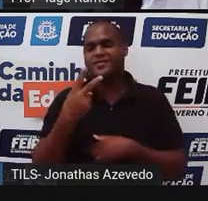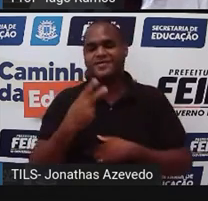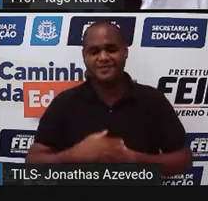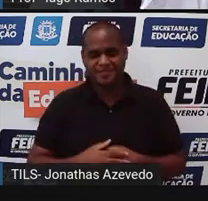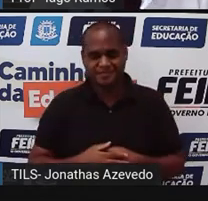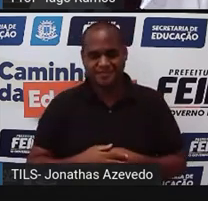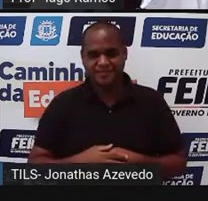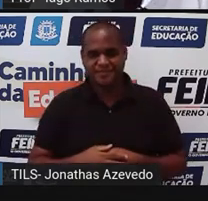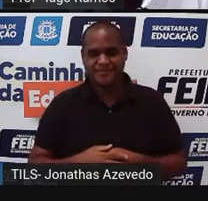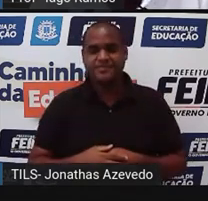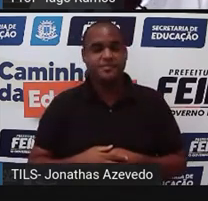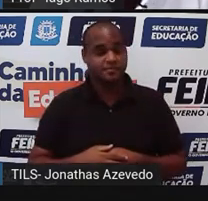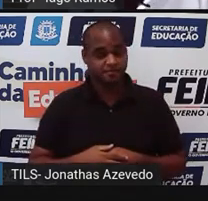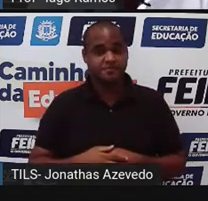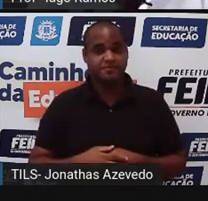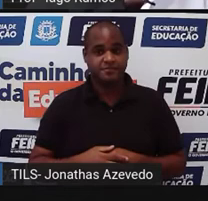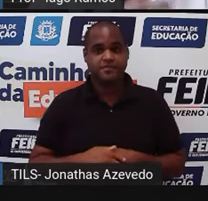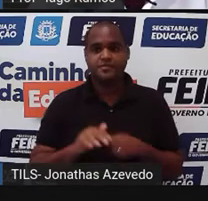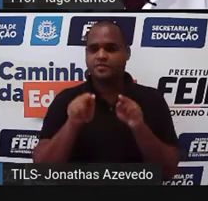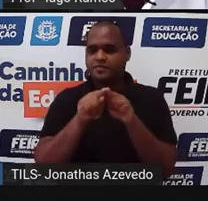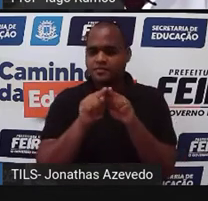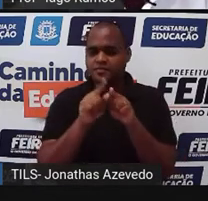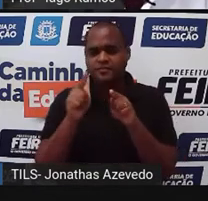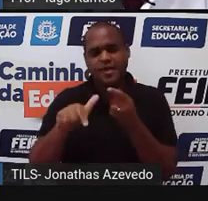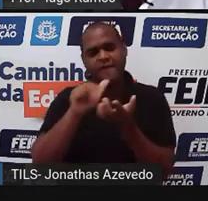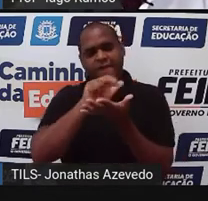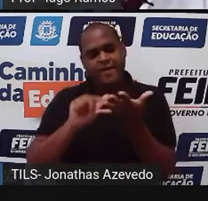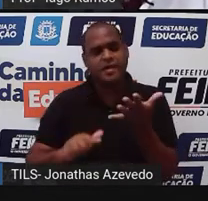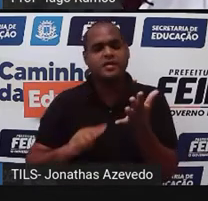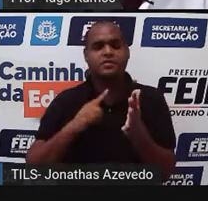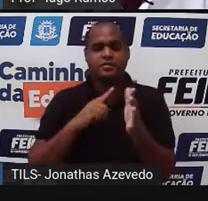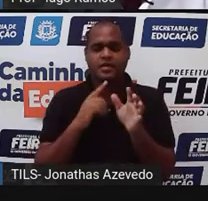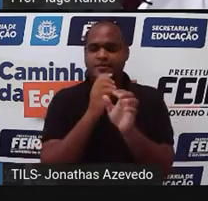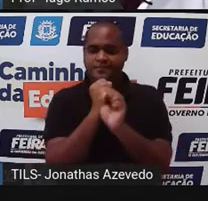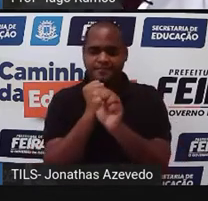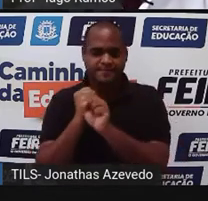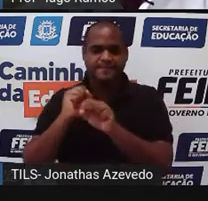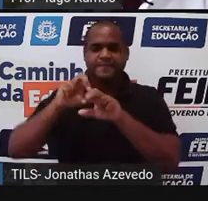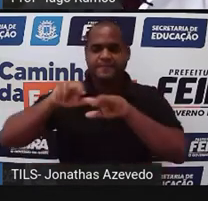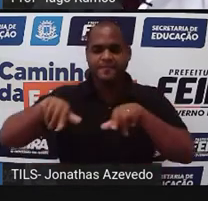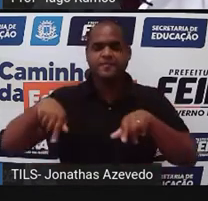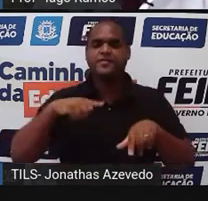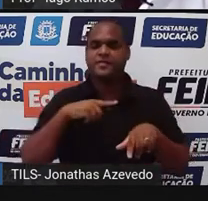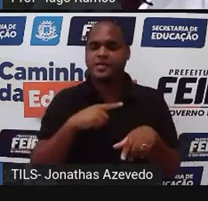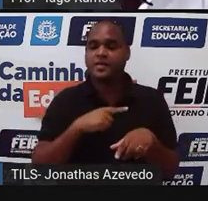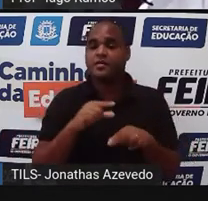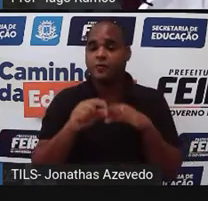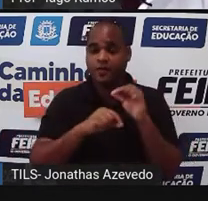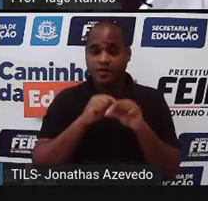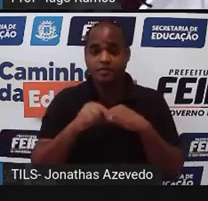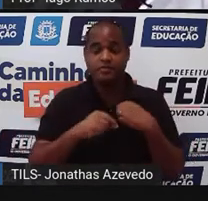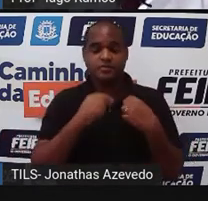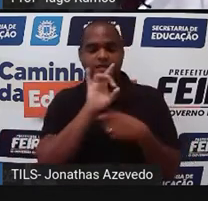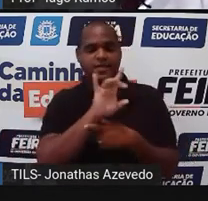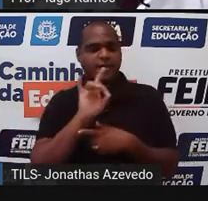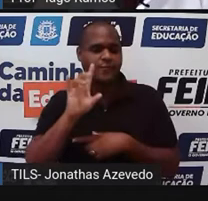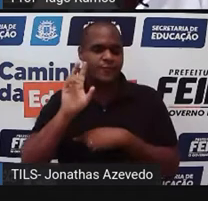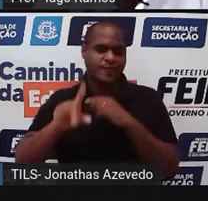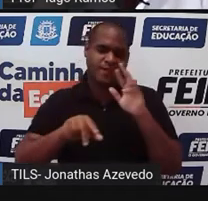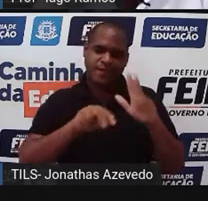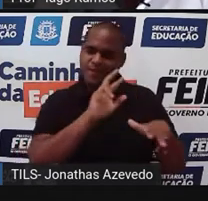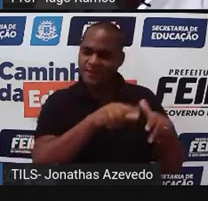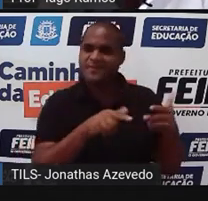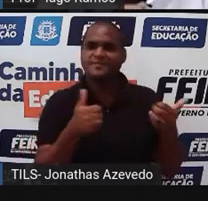dois tá bom então todas essas maneiras de calcular as áreas desses quadriláteros cada um de um jeitinho